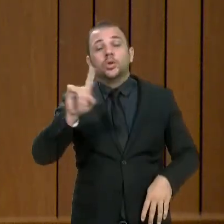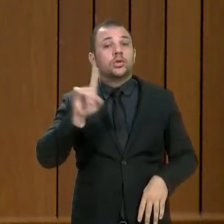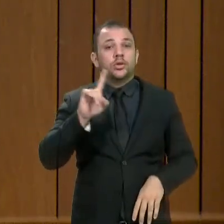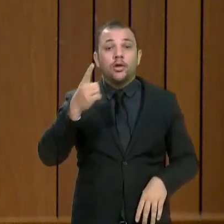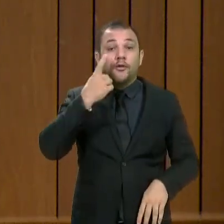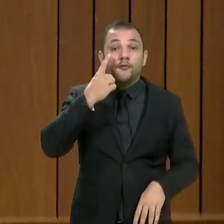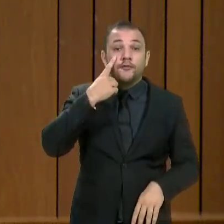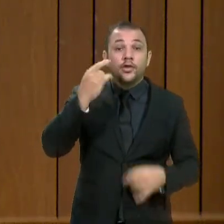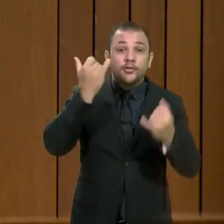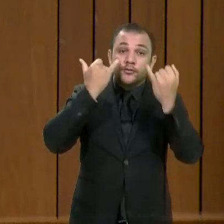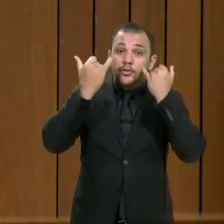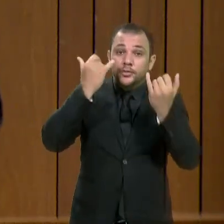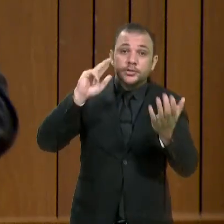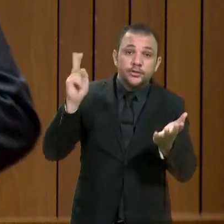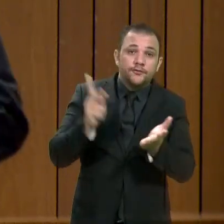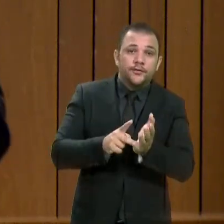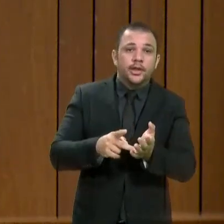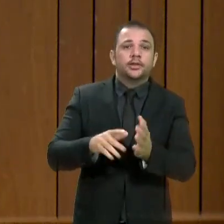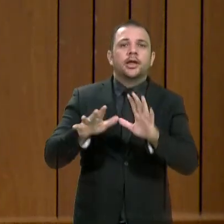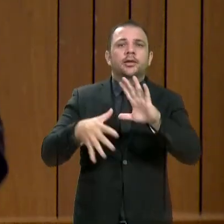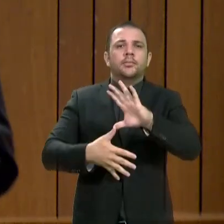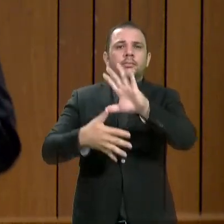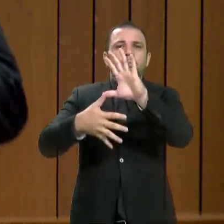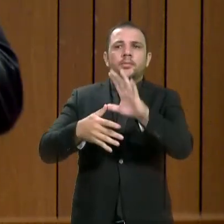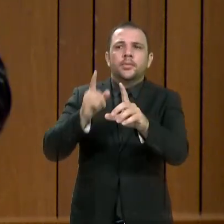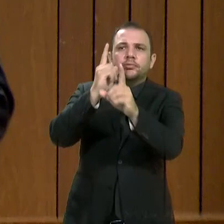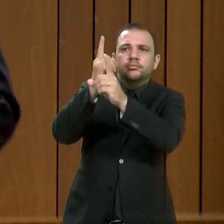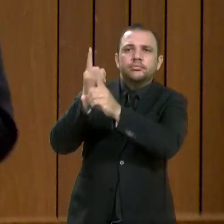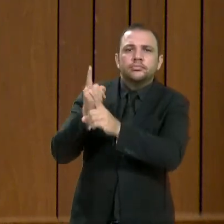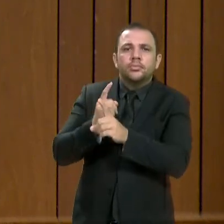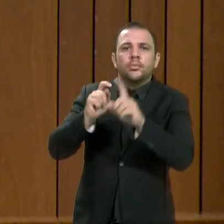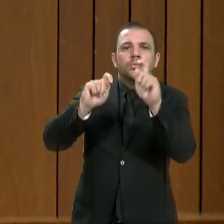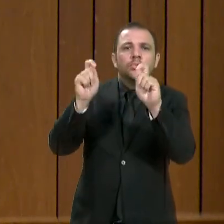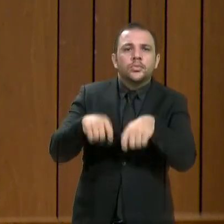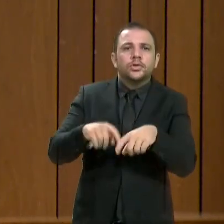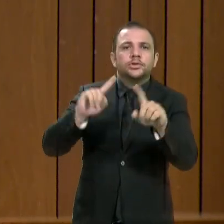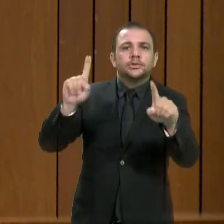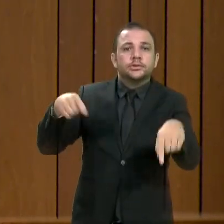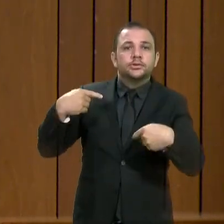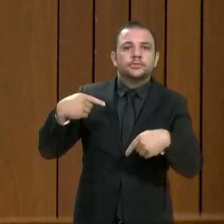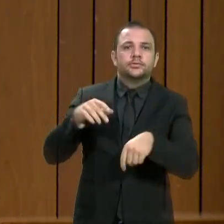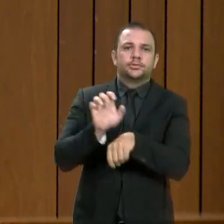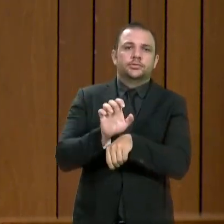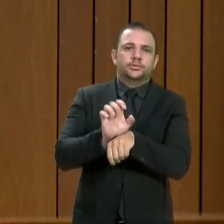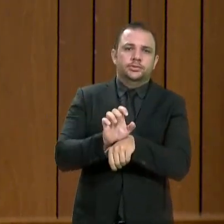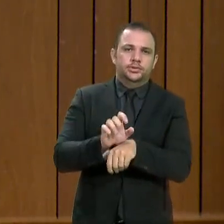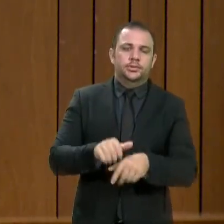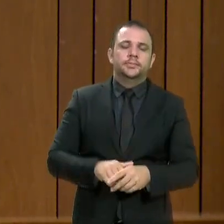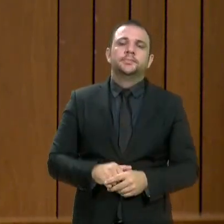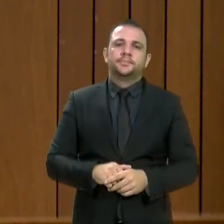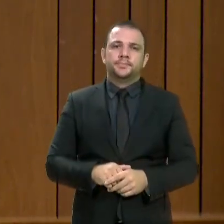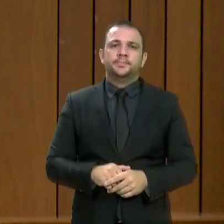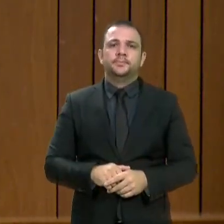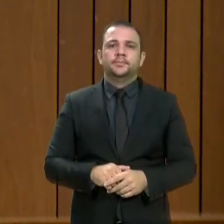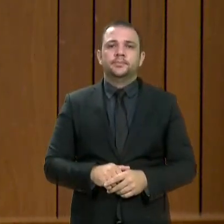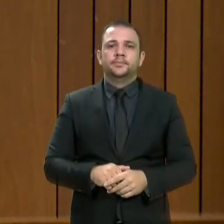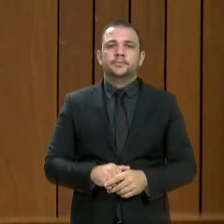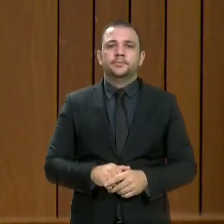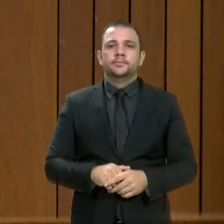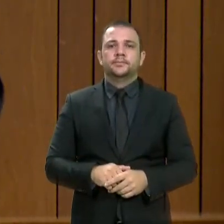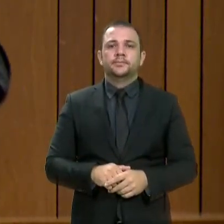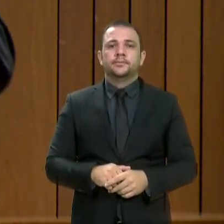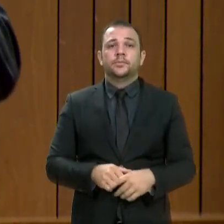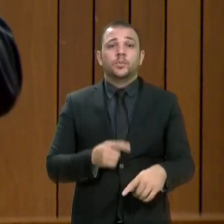de aptidões, com base nas potencialidades e nos desafios do nosso Estado. Tendo em vista que